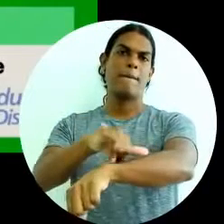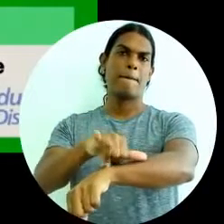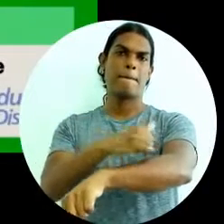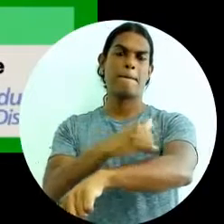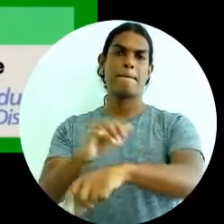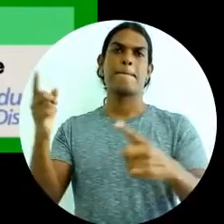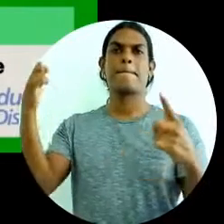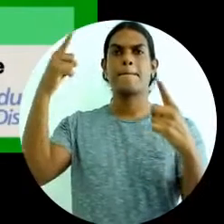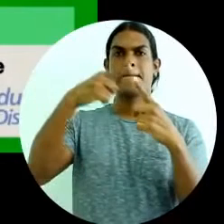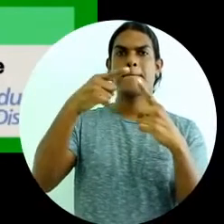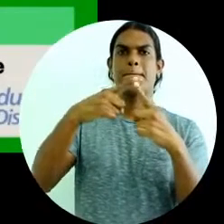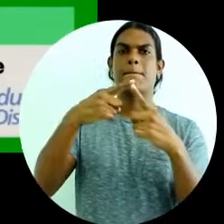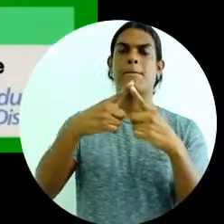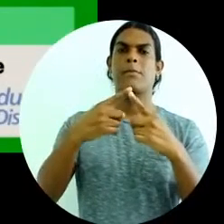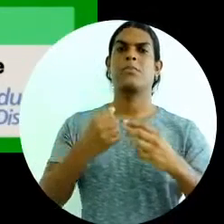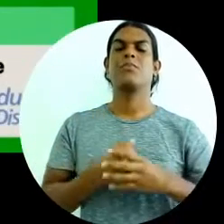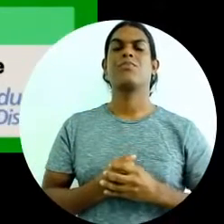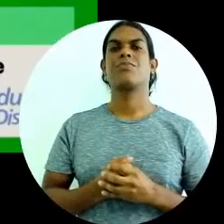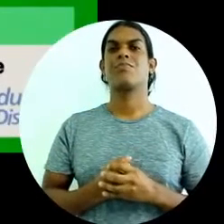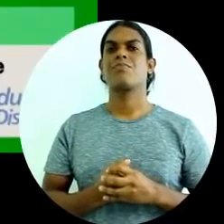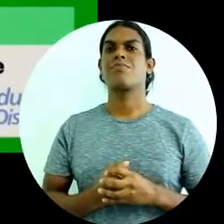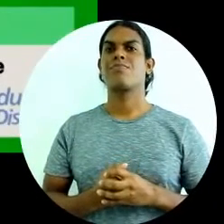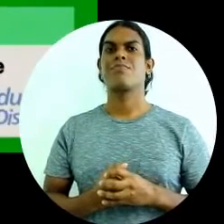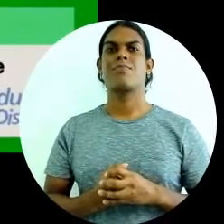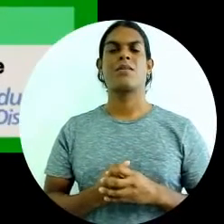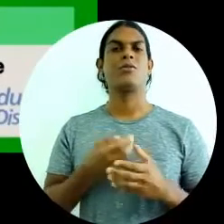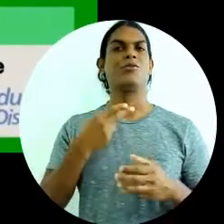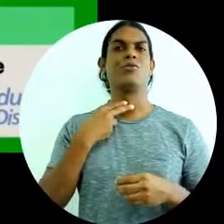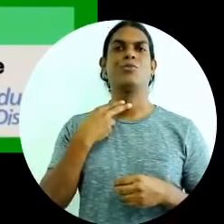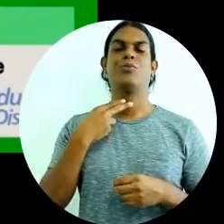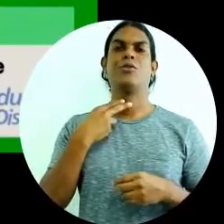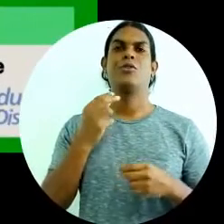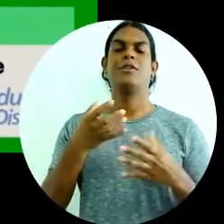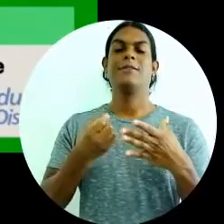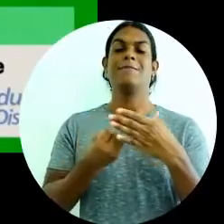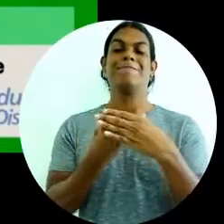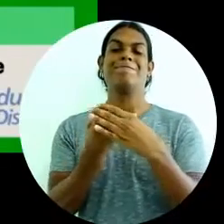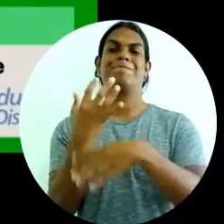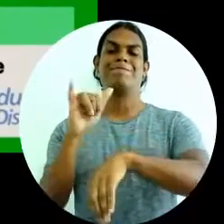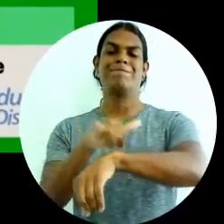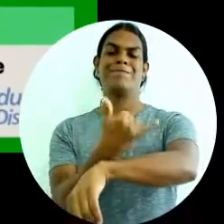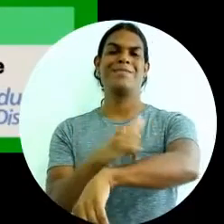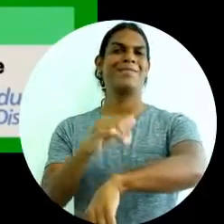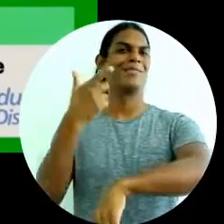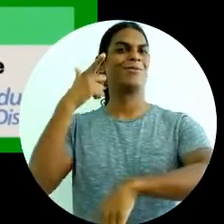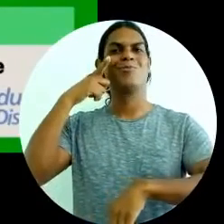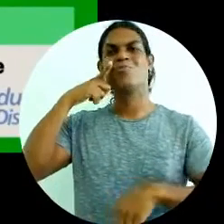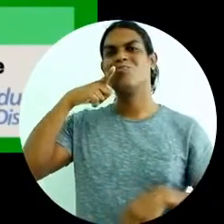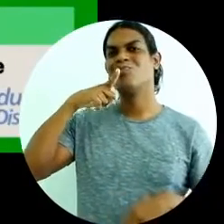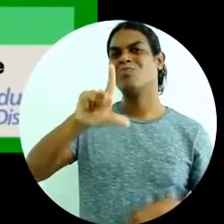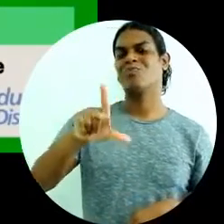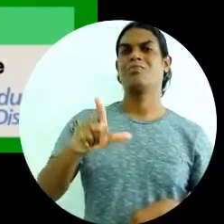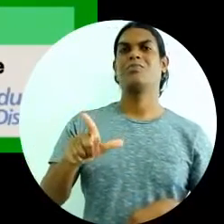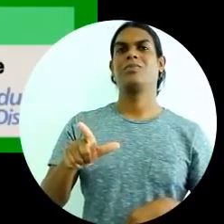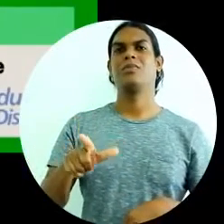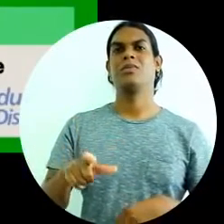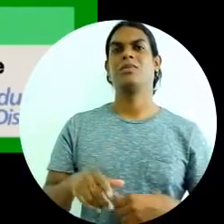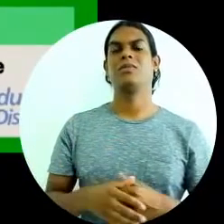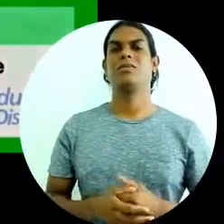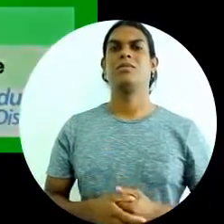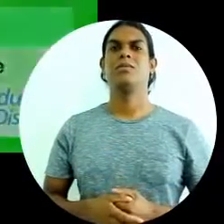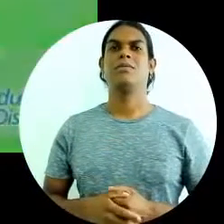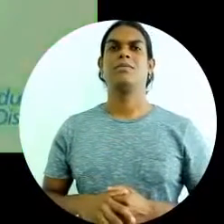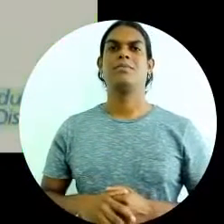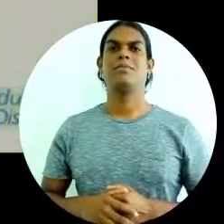Nada de paternalismo, nem nada que seja impossível de ser realizado pelo colaborador. Isso é importante. Então,